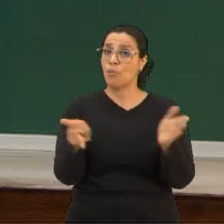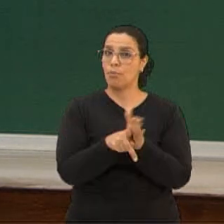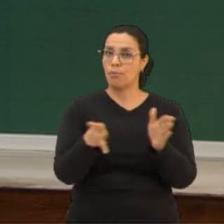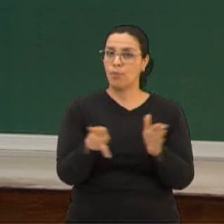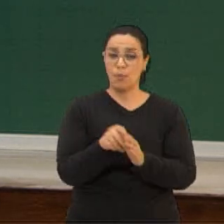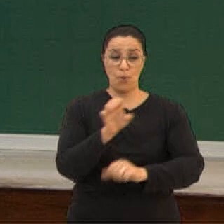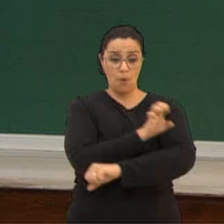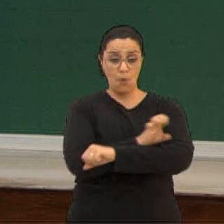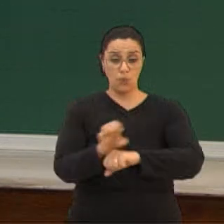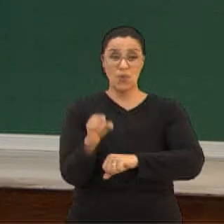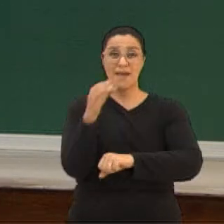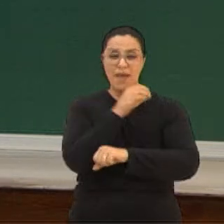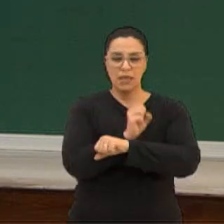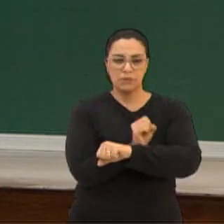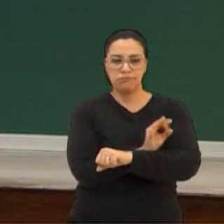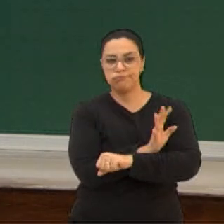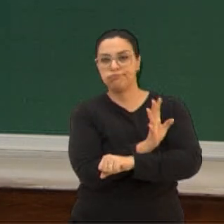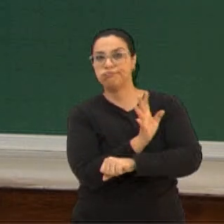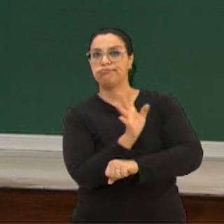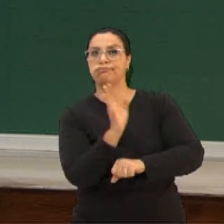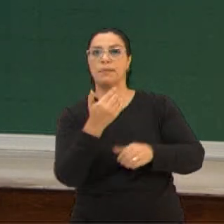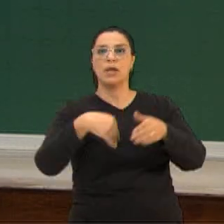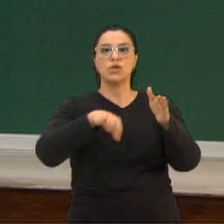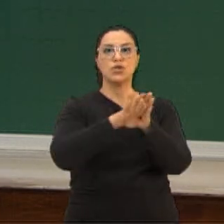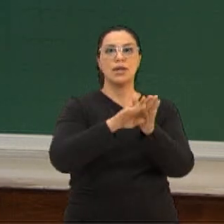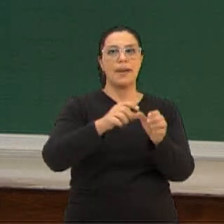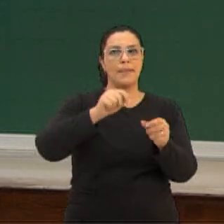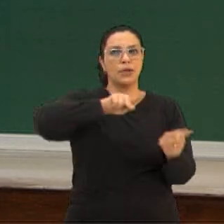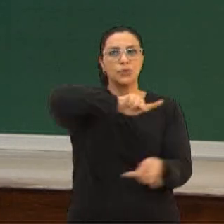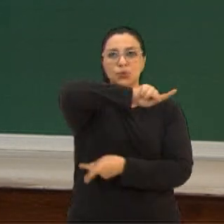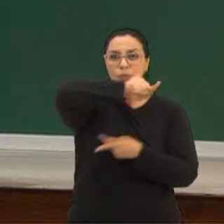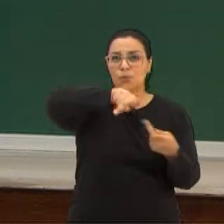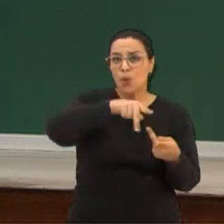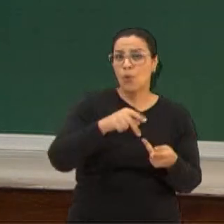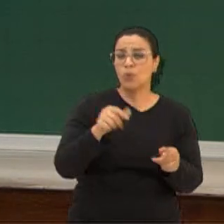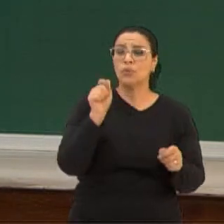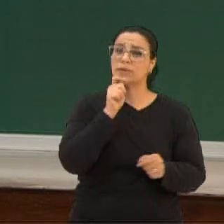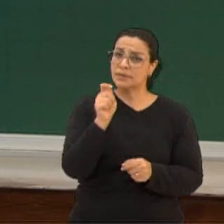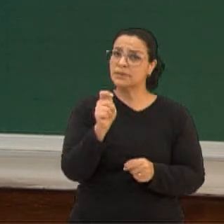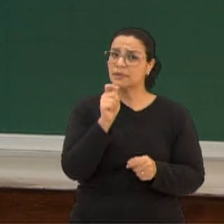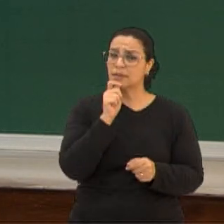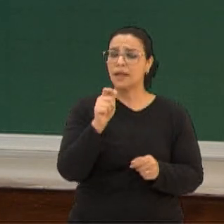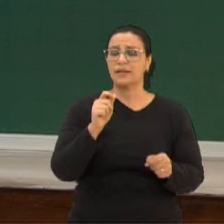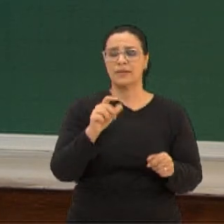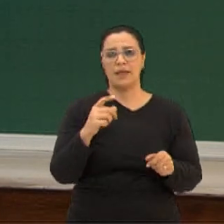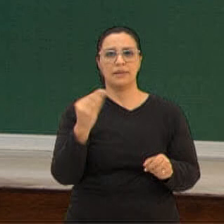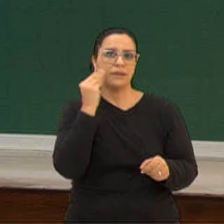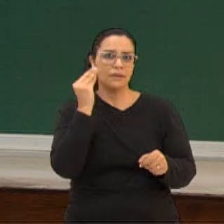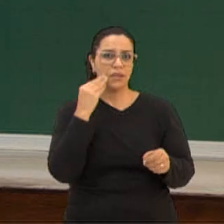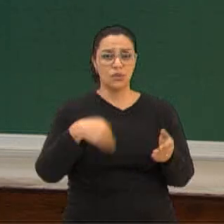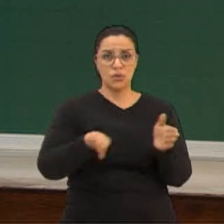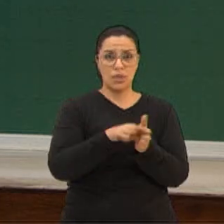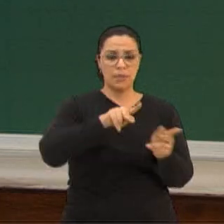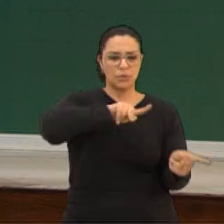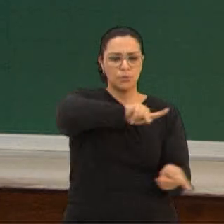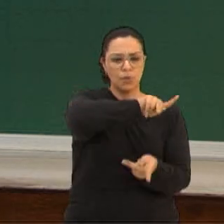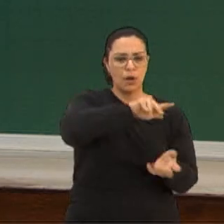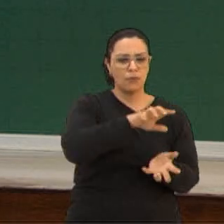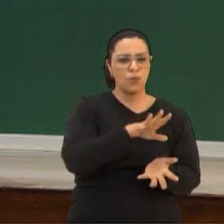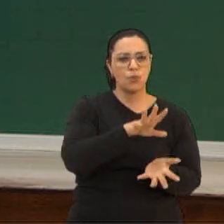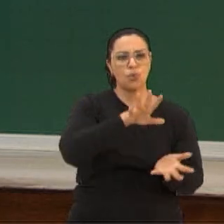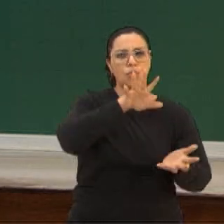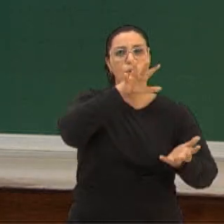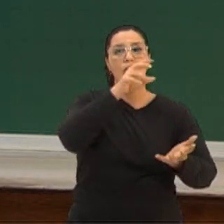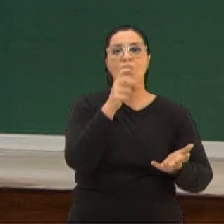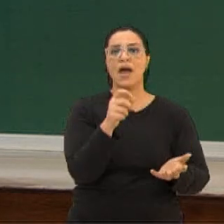de ar quente provenientes das regiões equatoriais, elas até se direcionam para a região dos polos. Porém, elas vão perdendo